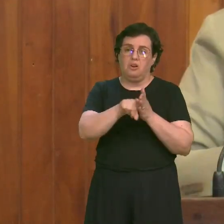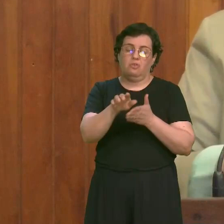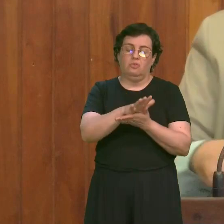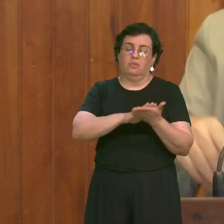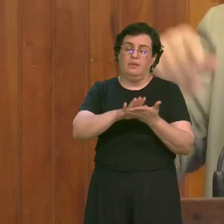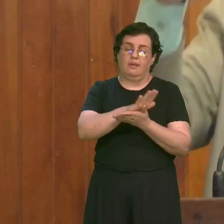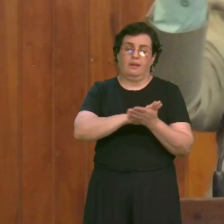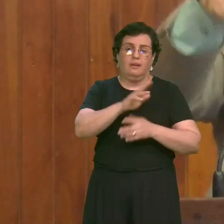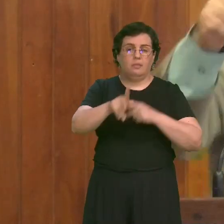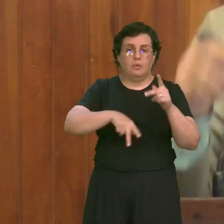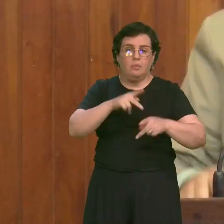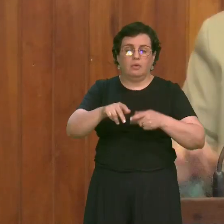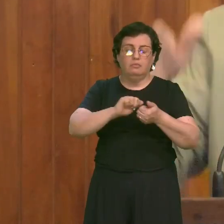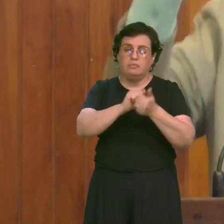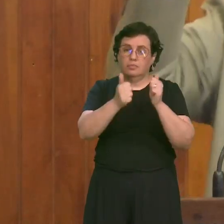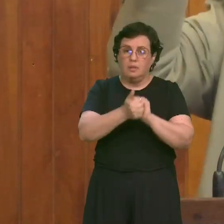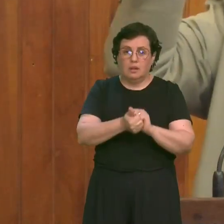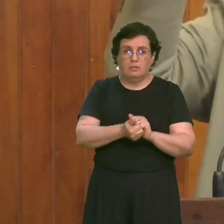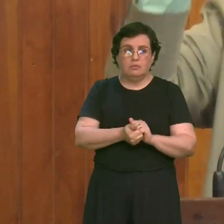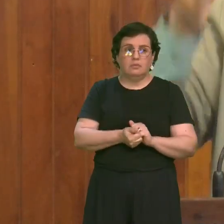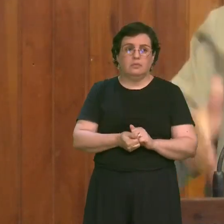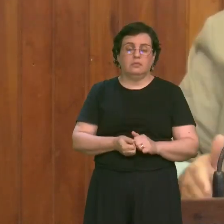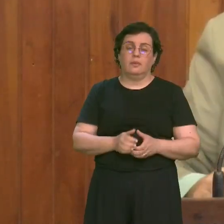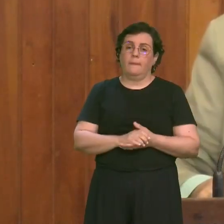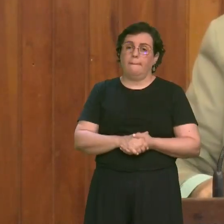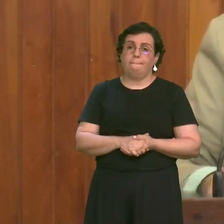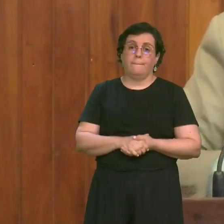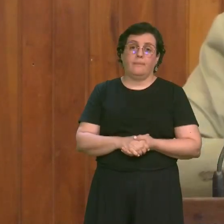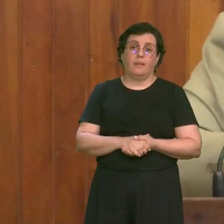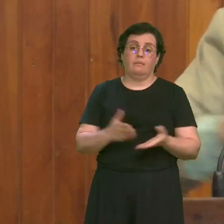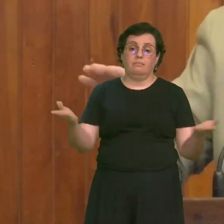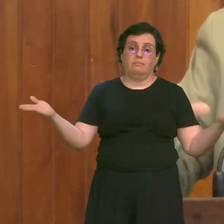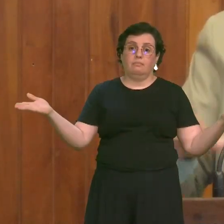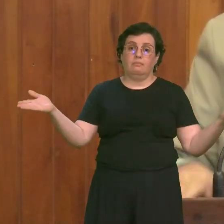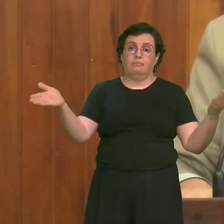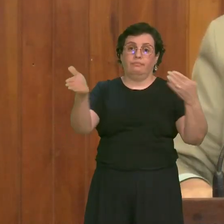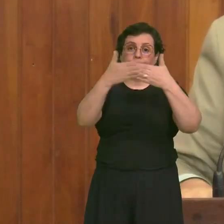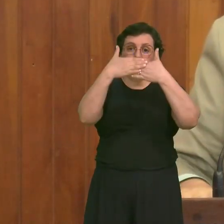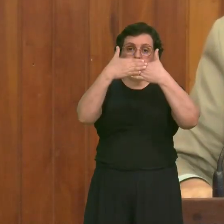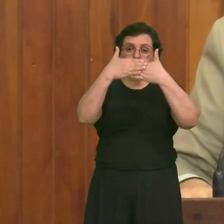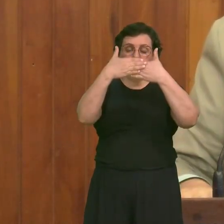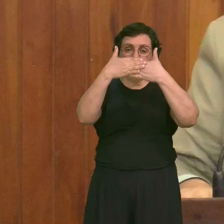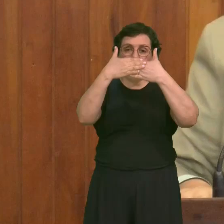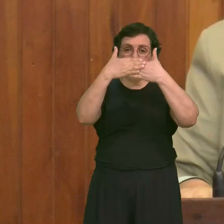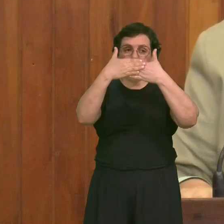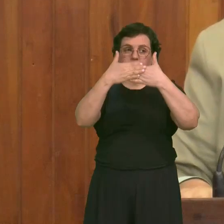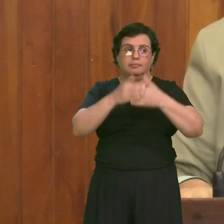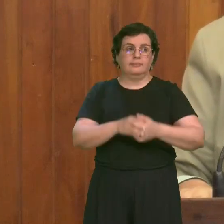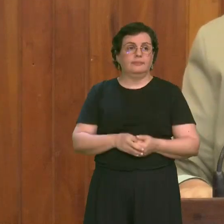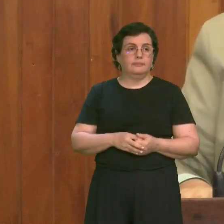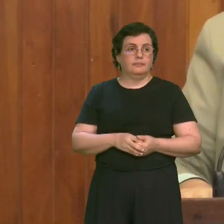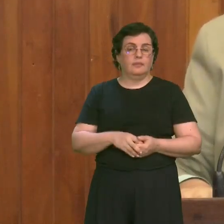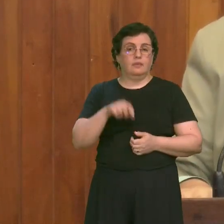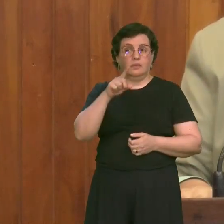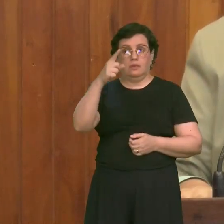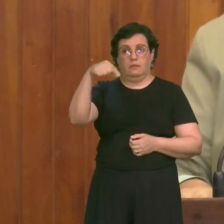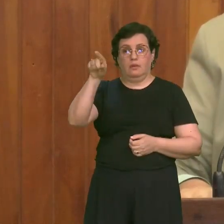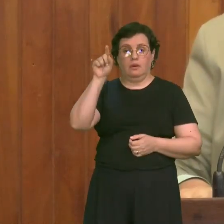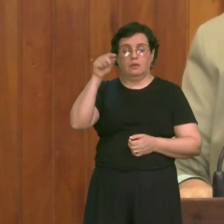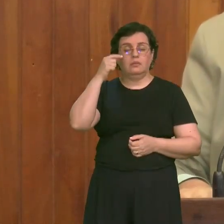os atletas os participantes do projeto social foram lá e simplesmente fecharam fecharam Mas você vai aqui